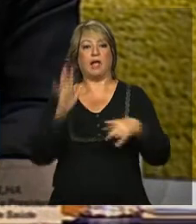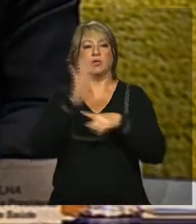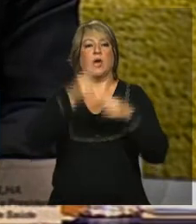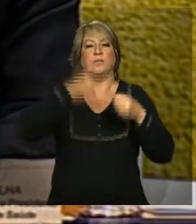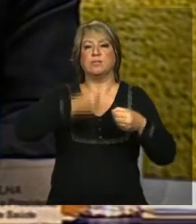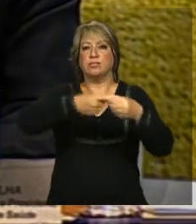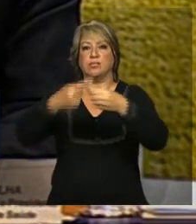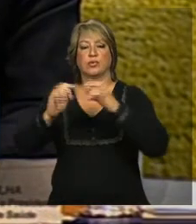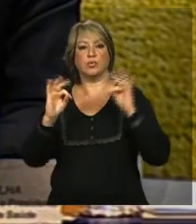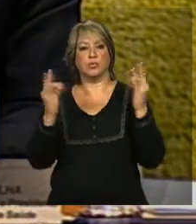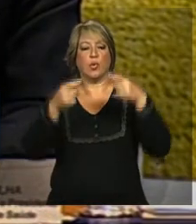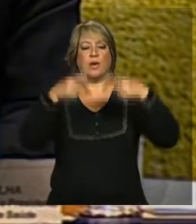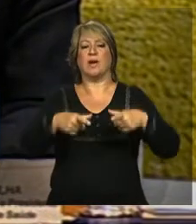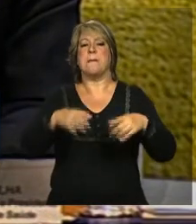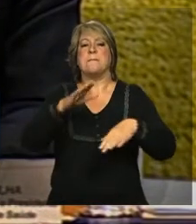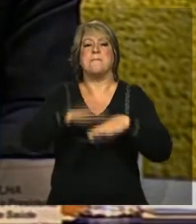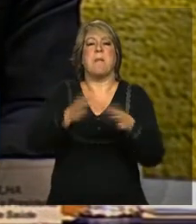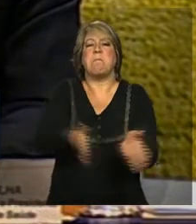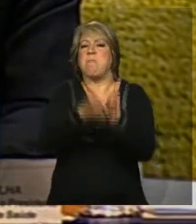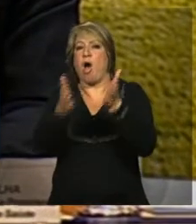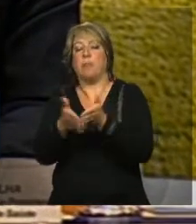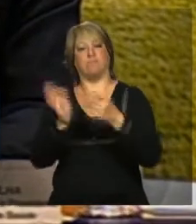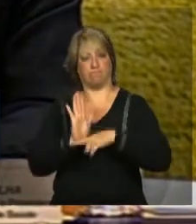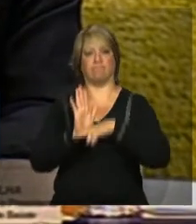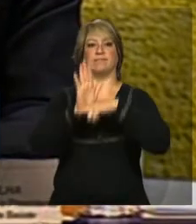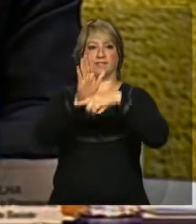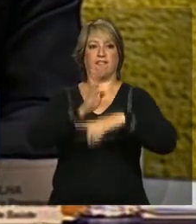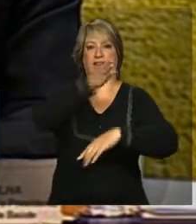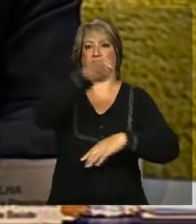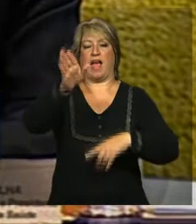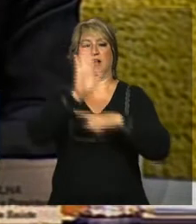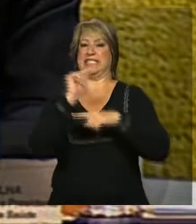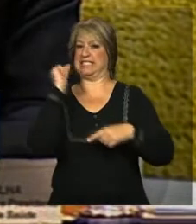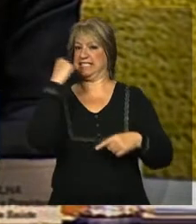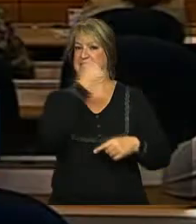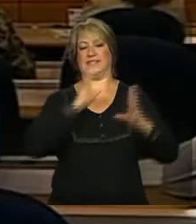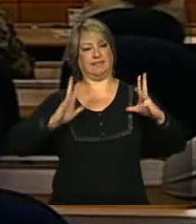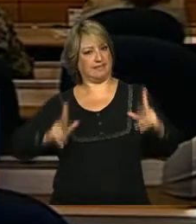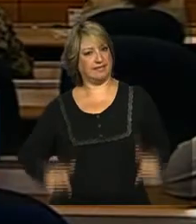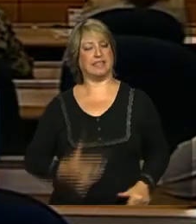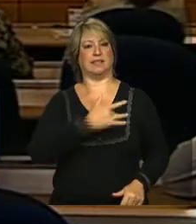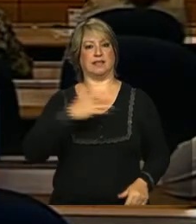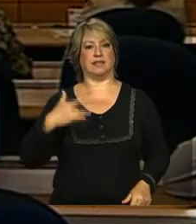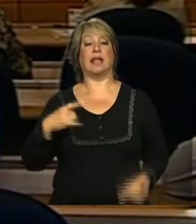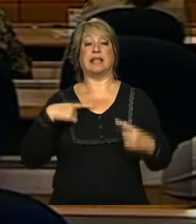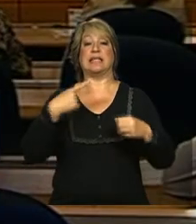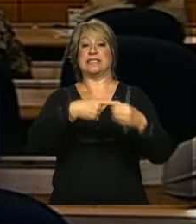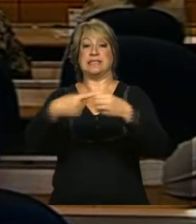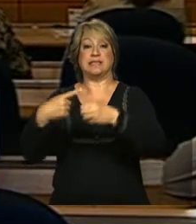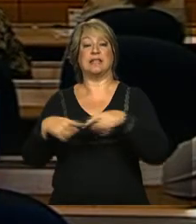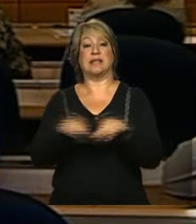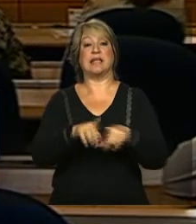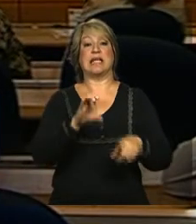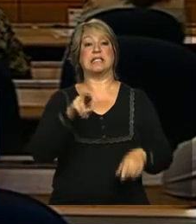desses municípios nas áreas de maior concentração de pobreza o atendimento que hoje é feito nas cidades com céus com